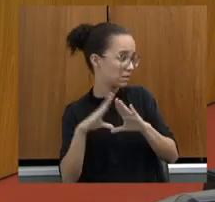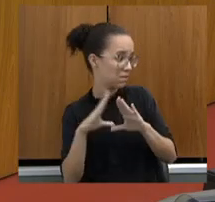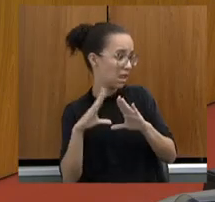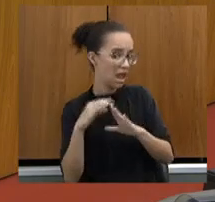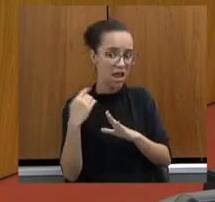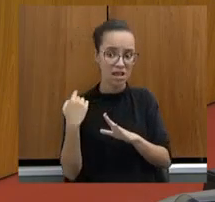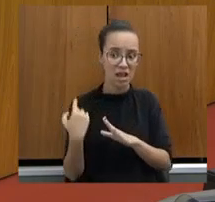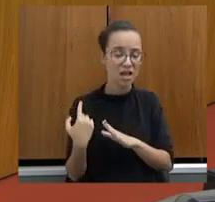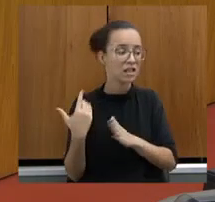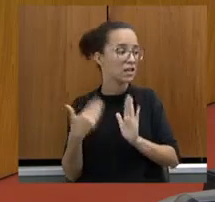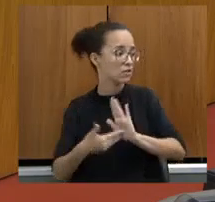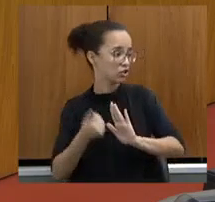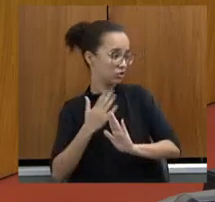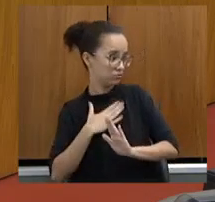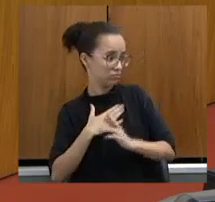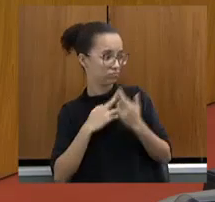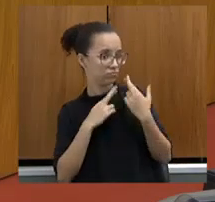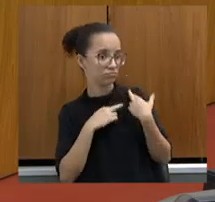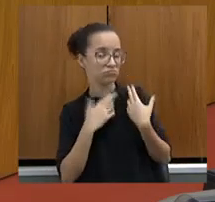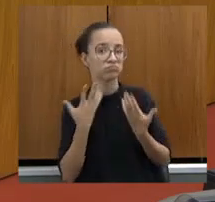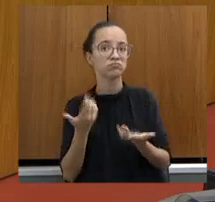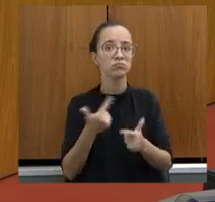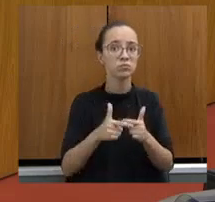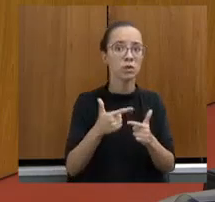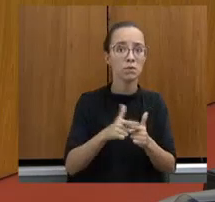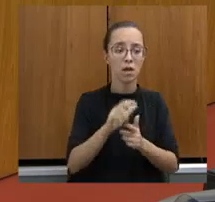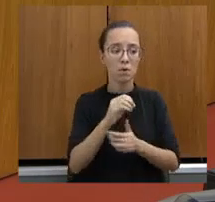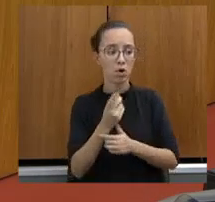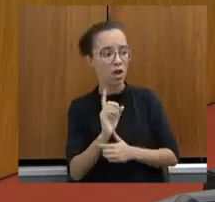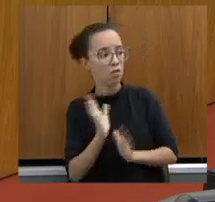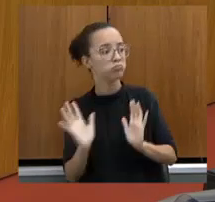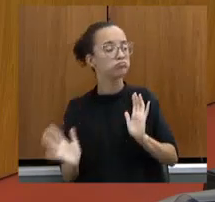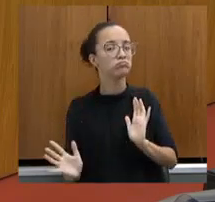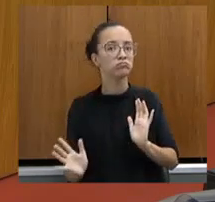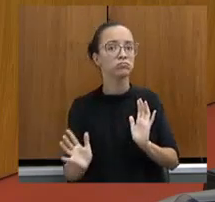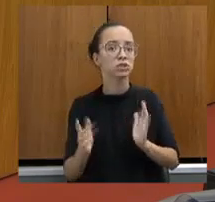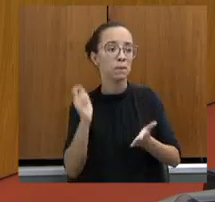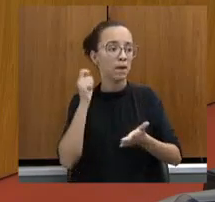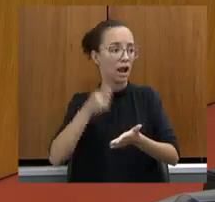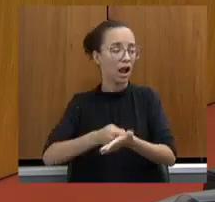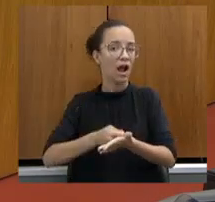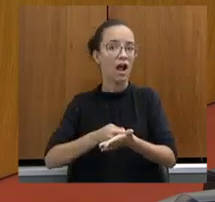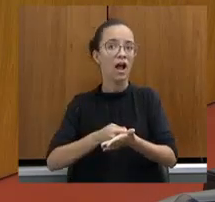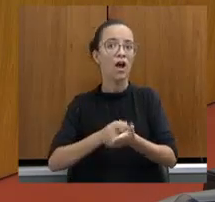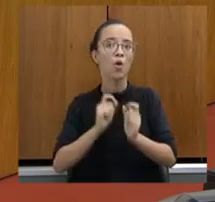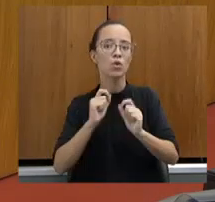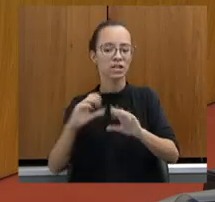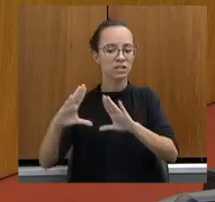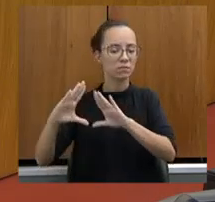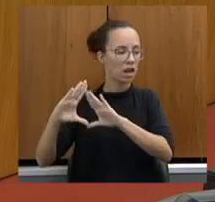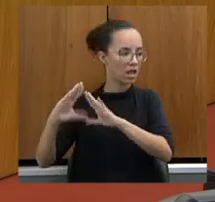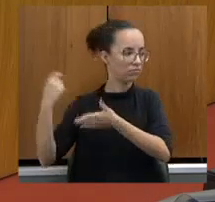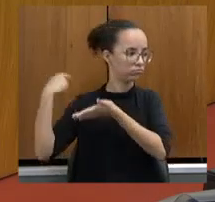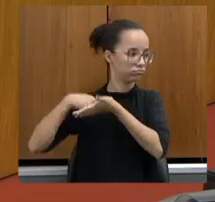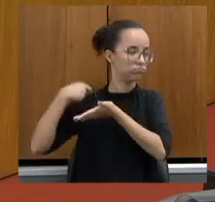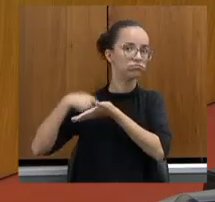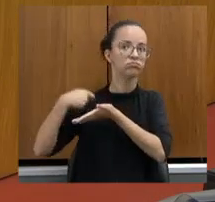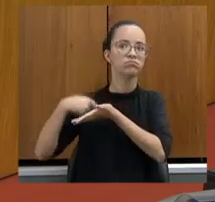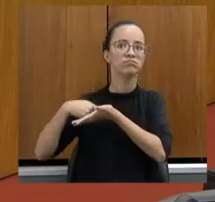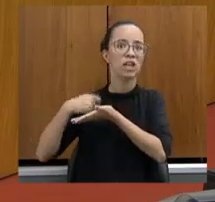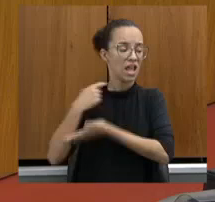porque quem sabe do problema se eu tenho não tem condição não é condição de pagar o que a assembleia está me impondo